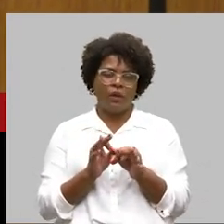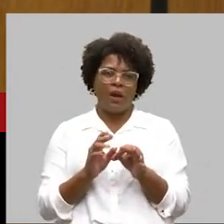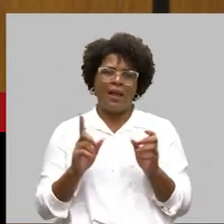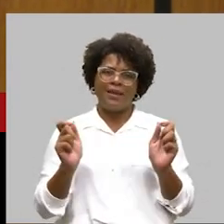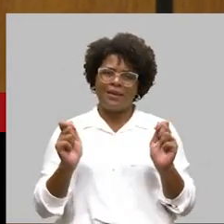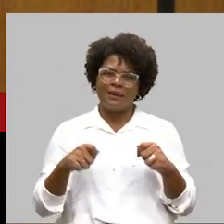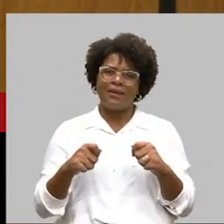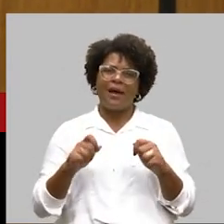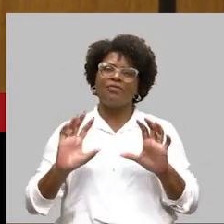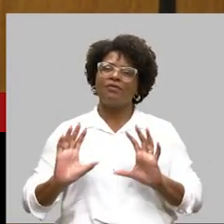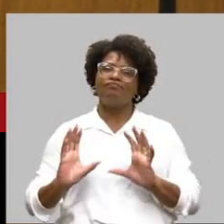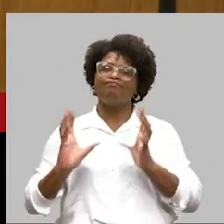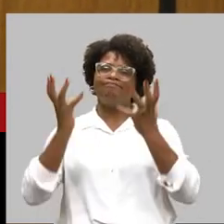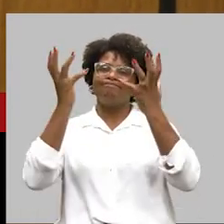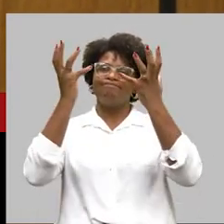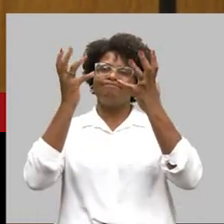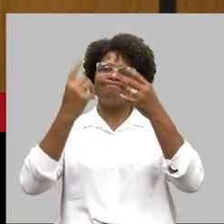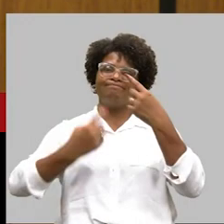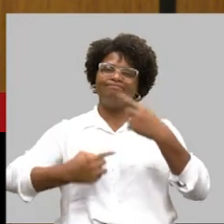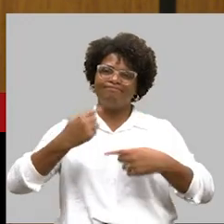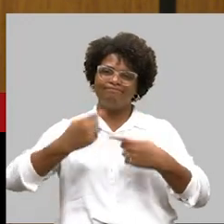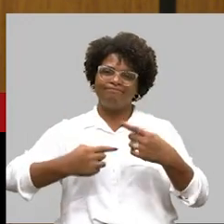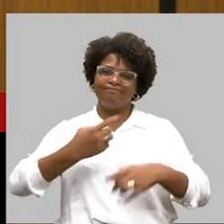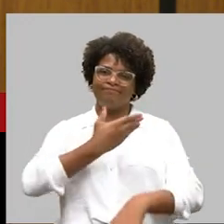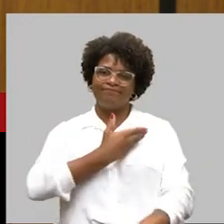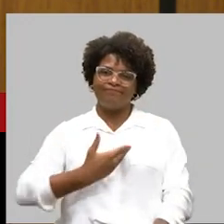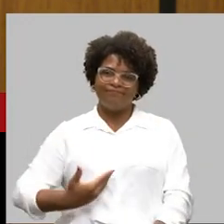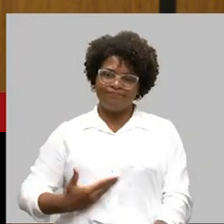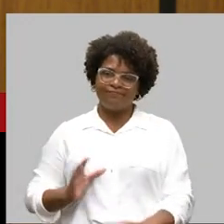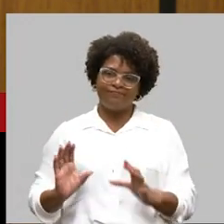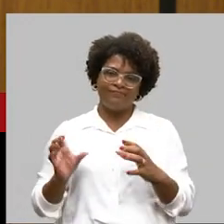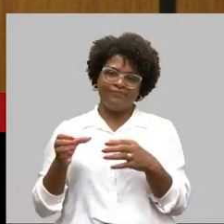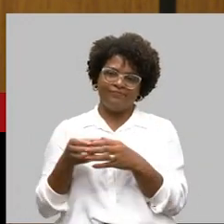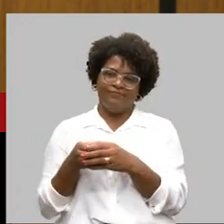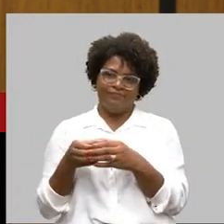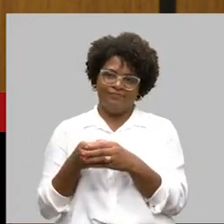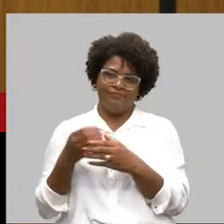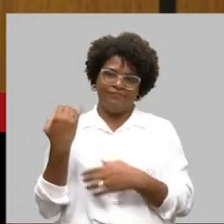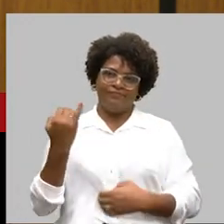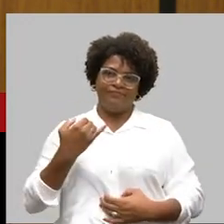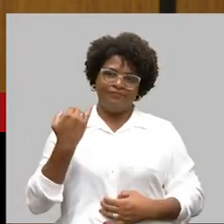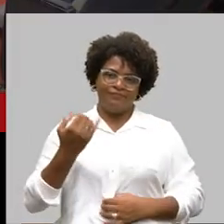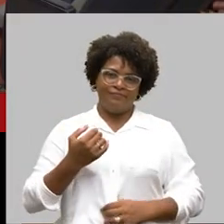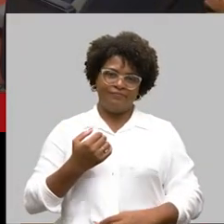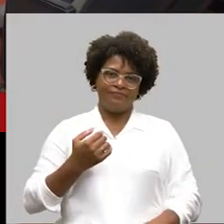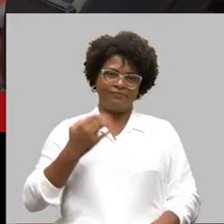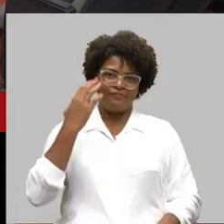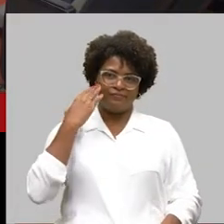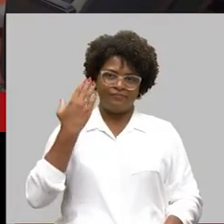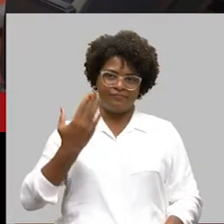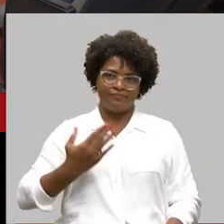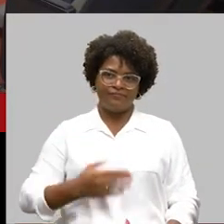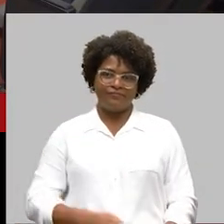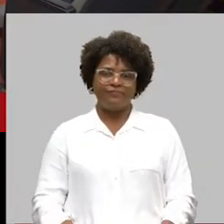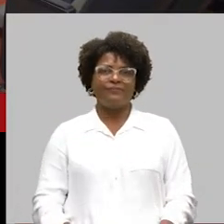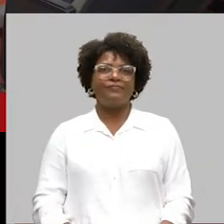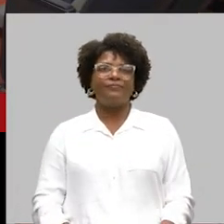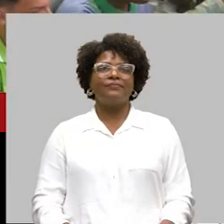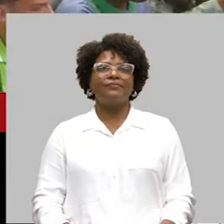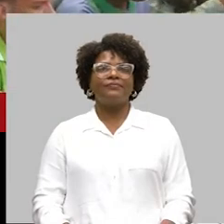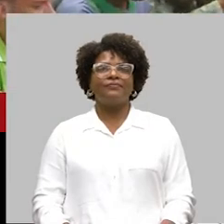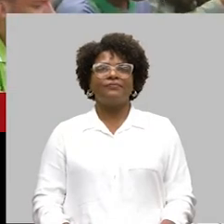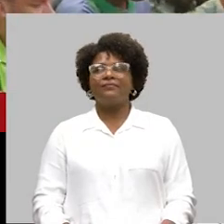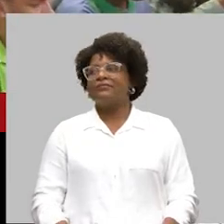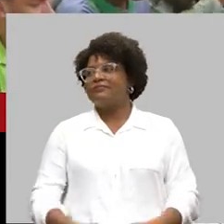políticas públicas coletivas e os direitos coletivos fundamentais obrigado obrigada